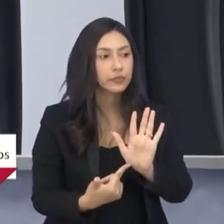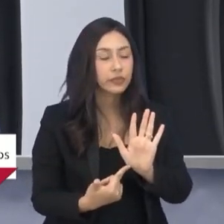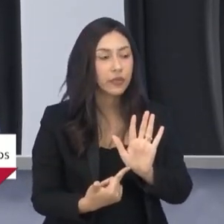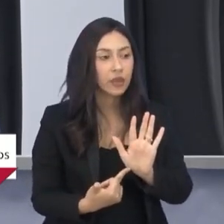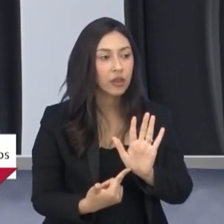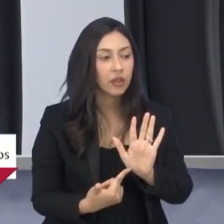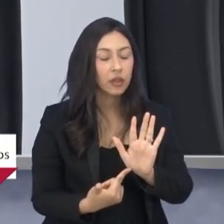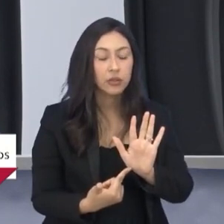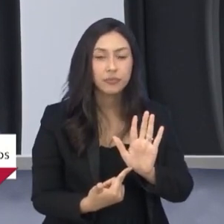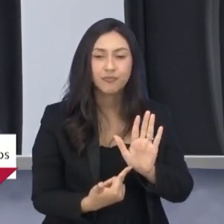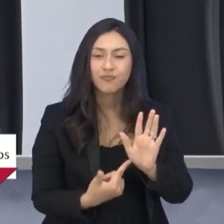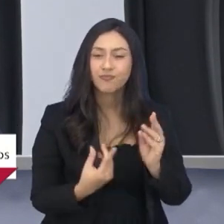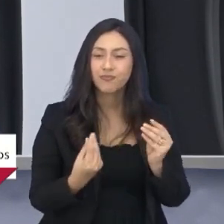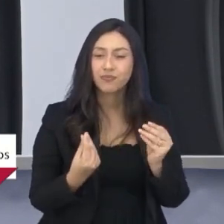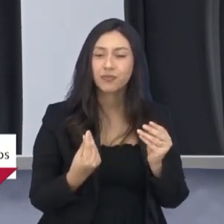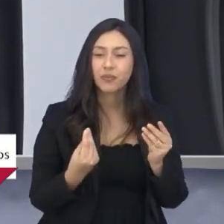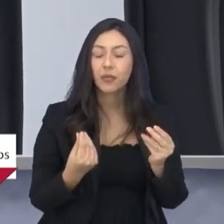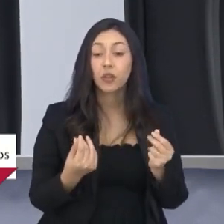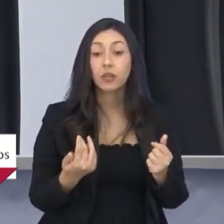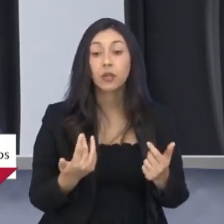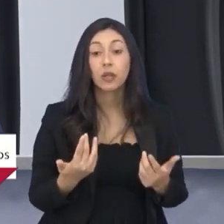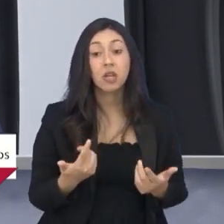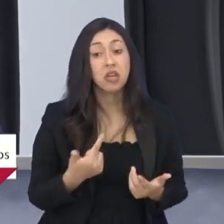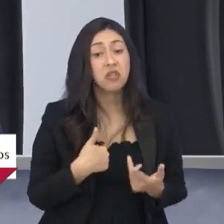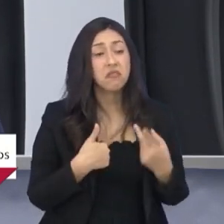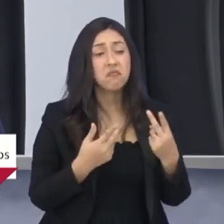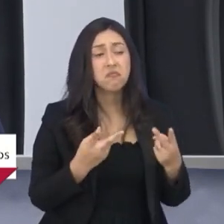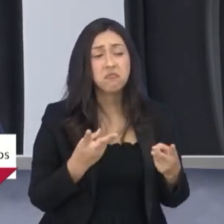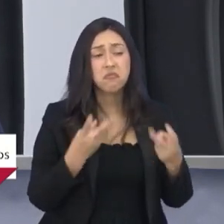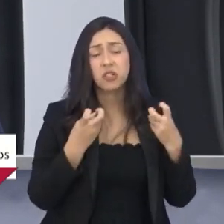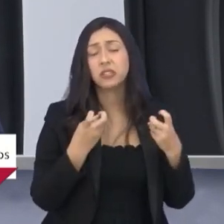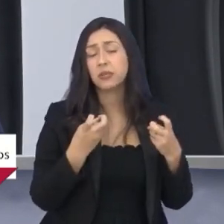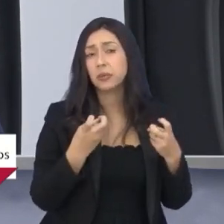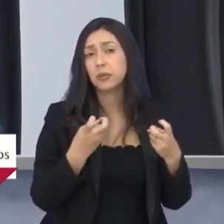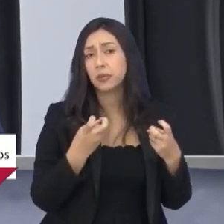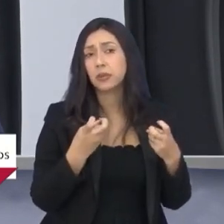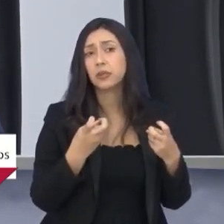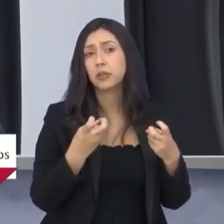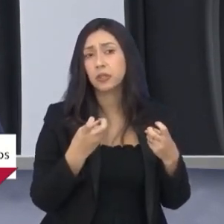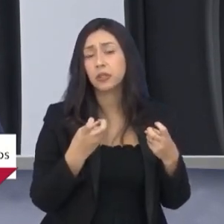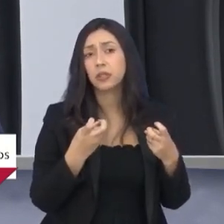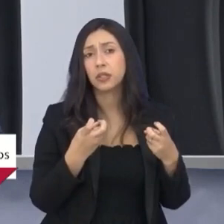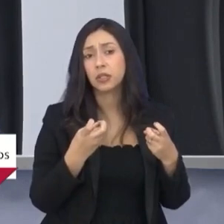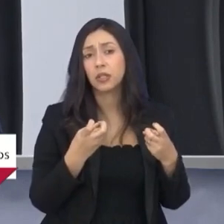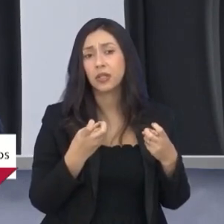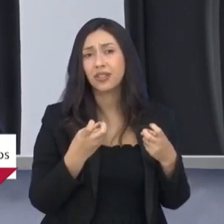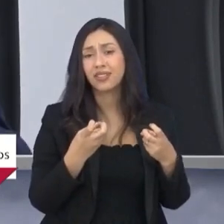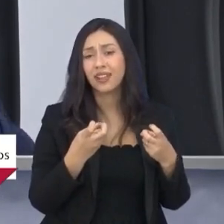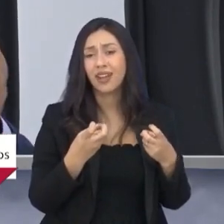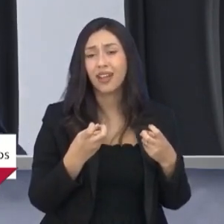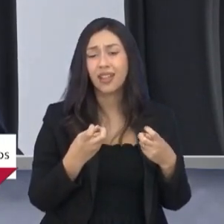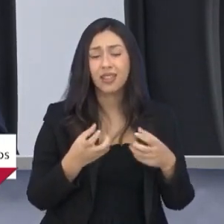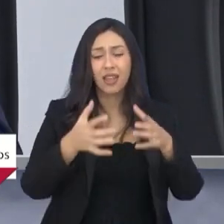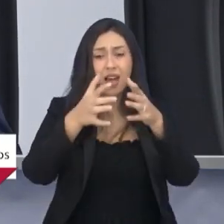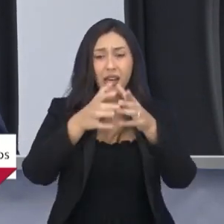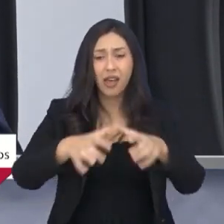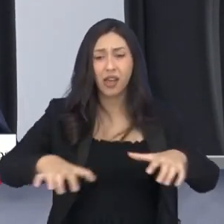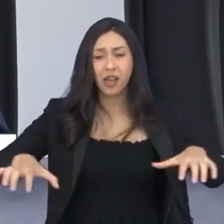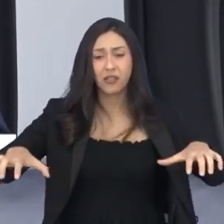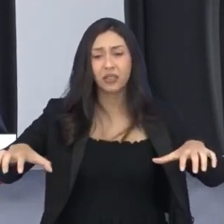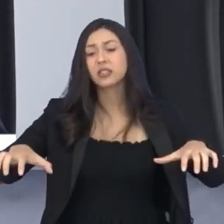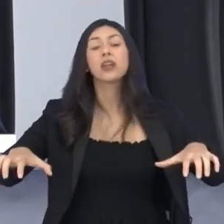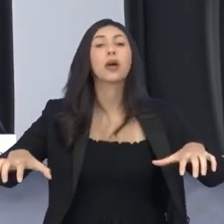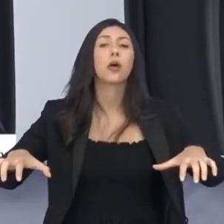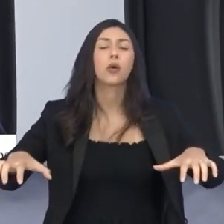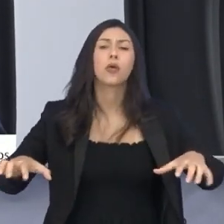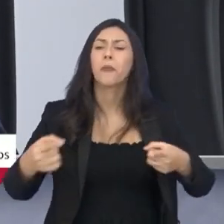destacando uma uma impressão que eu tenho que é da da dessa divisão política né Por que que